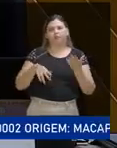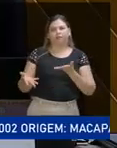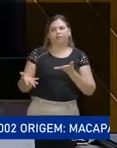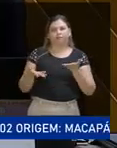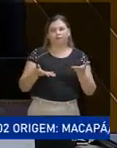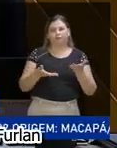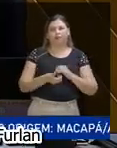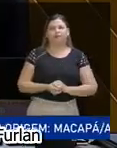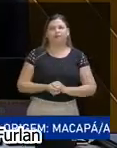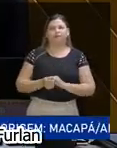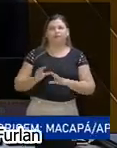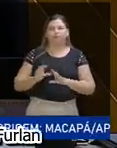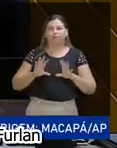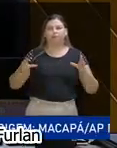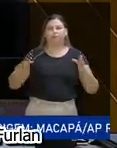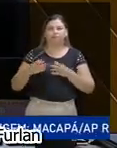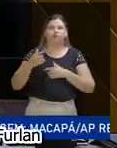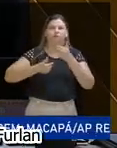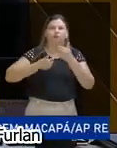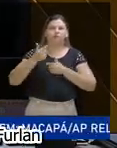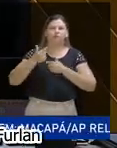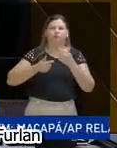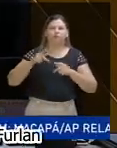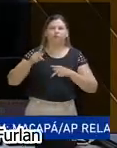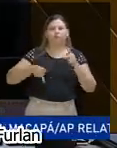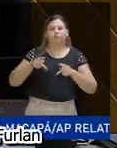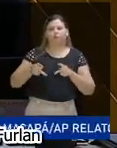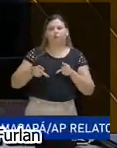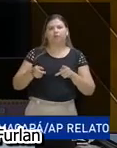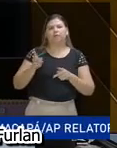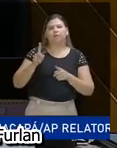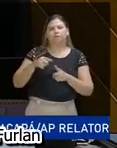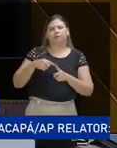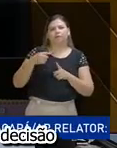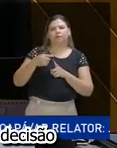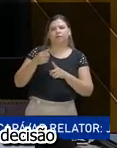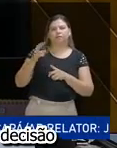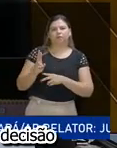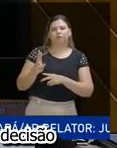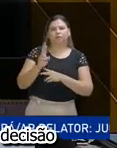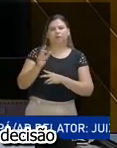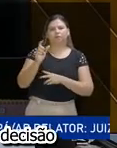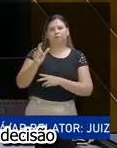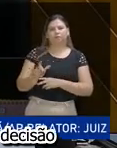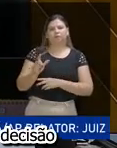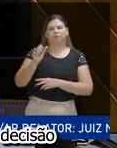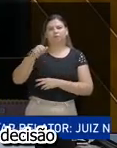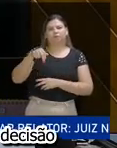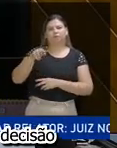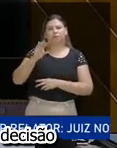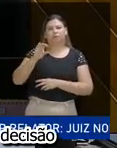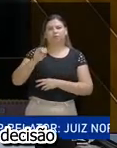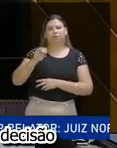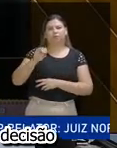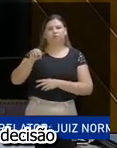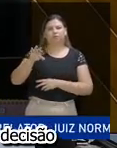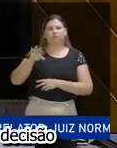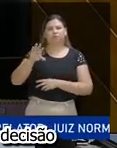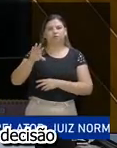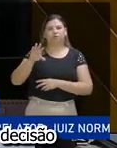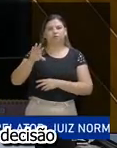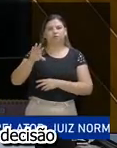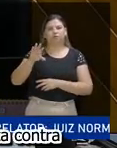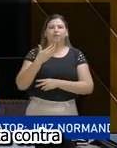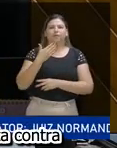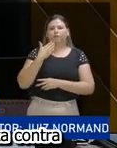A coligação Trabalhando pelo Povo e Antônio Paulo Foco de no Oliveira juiz Furlan Normande interpuseram um Souza. recurso eleitoral visando